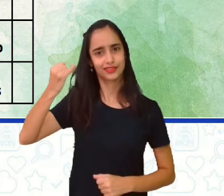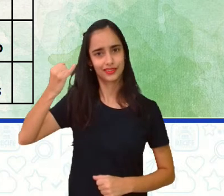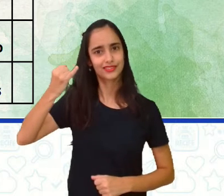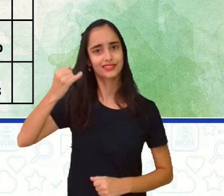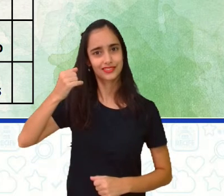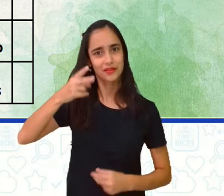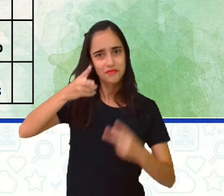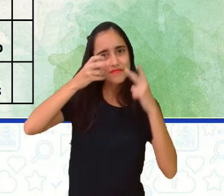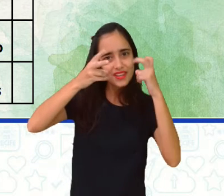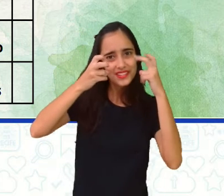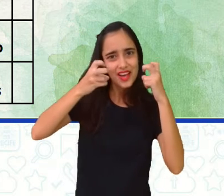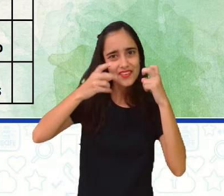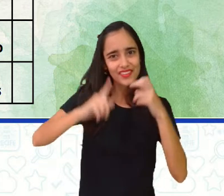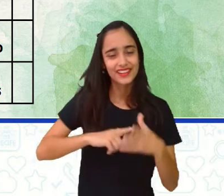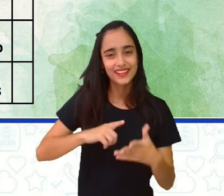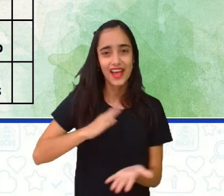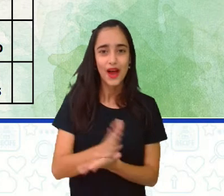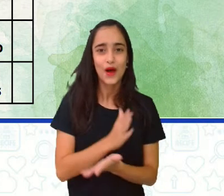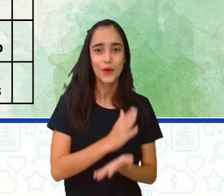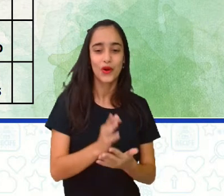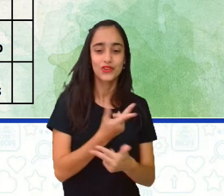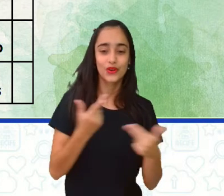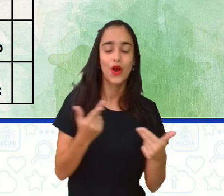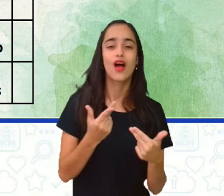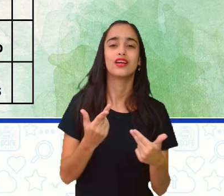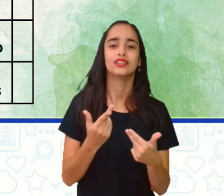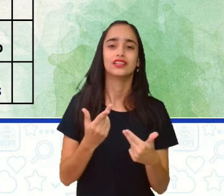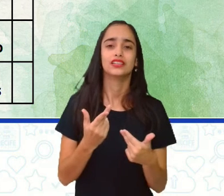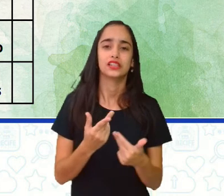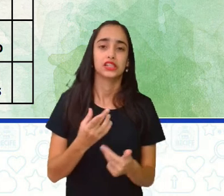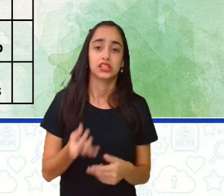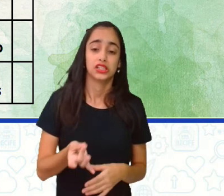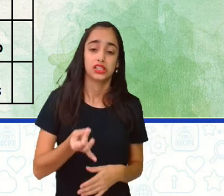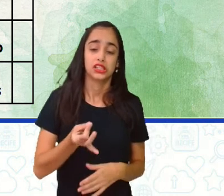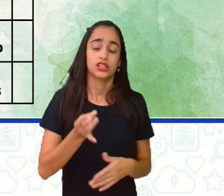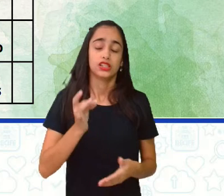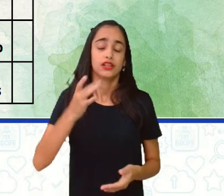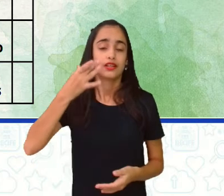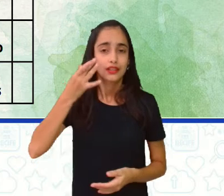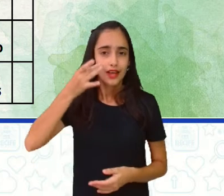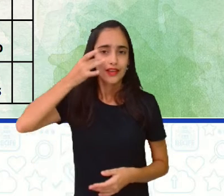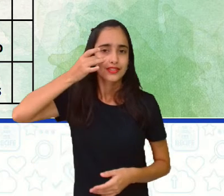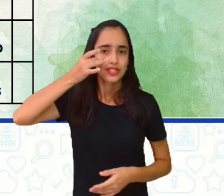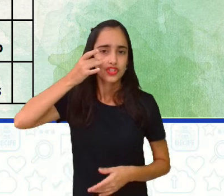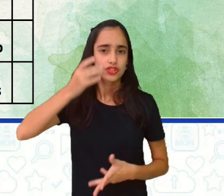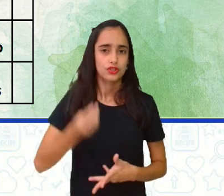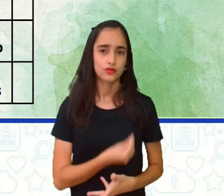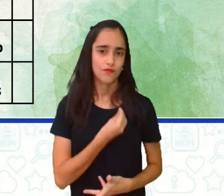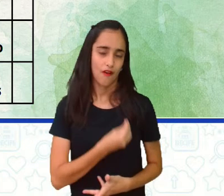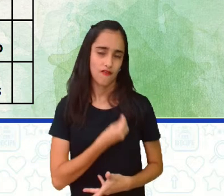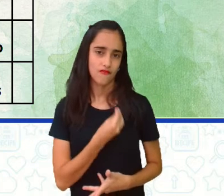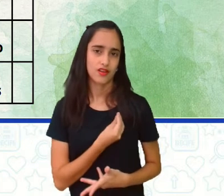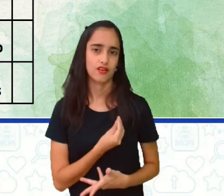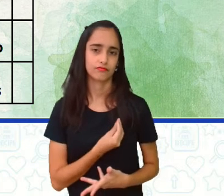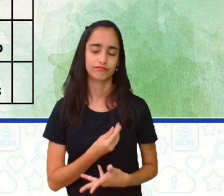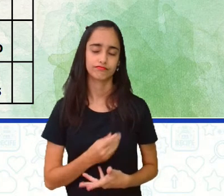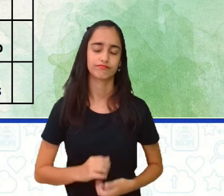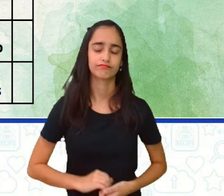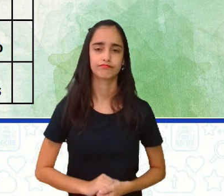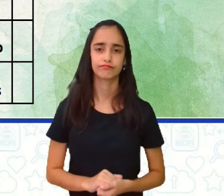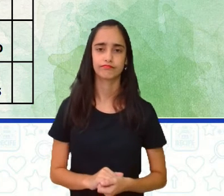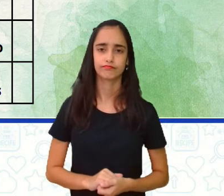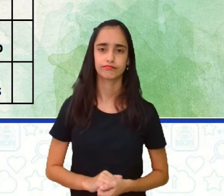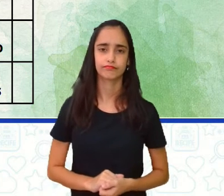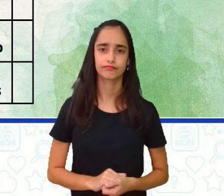início, que existem órgãos, que existem tecidos, que existem células, mas que existem também substâncias químicas